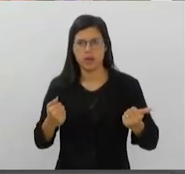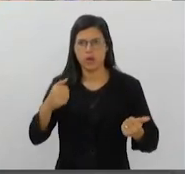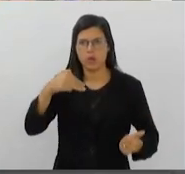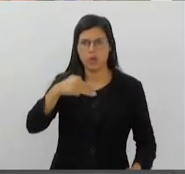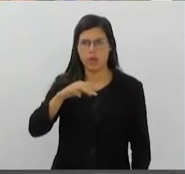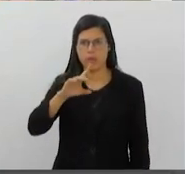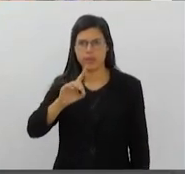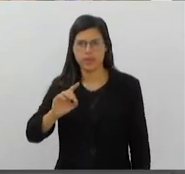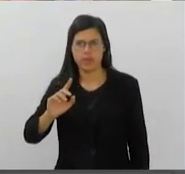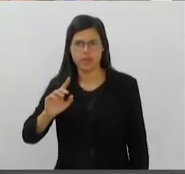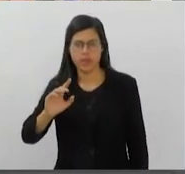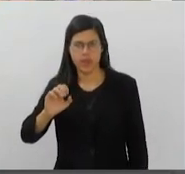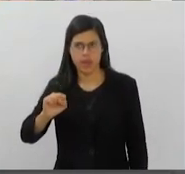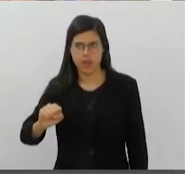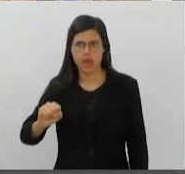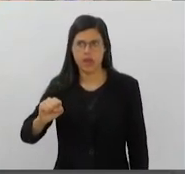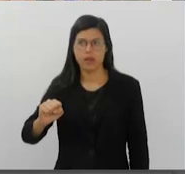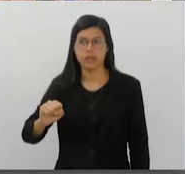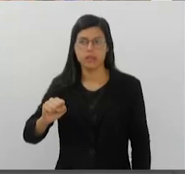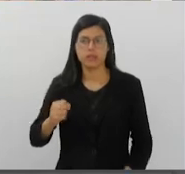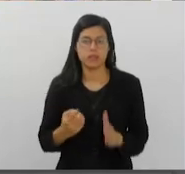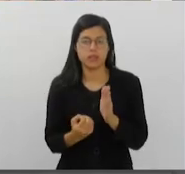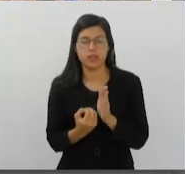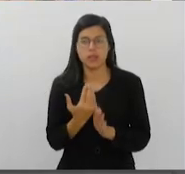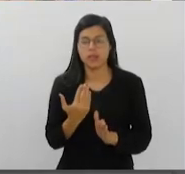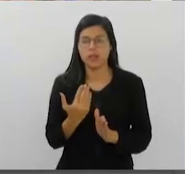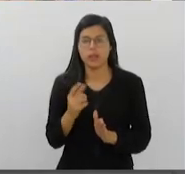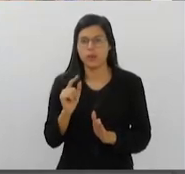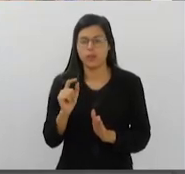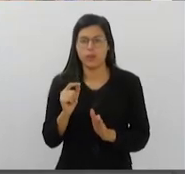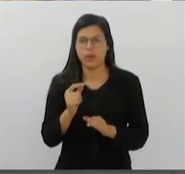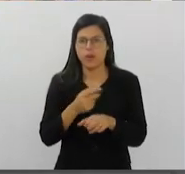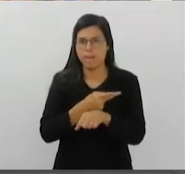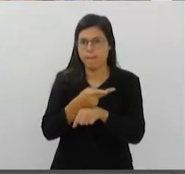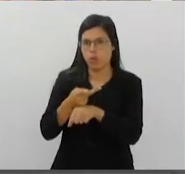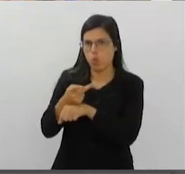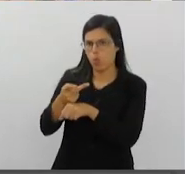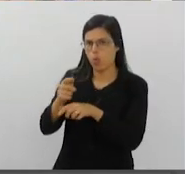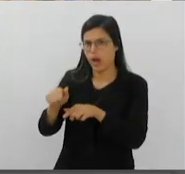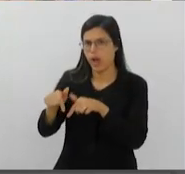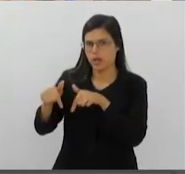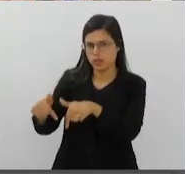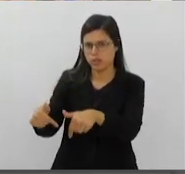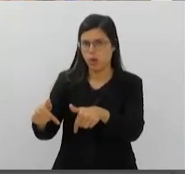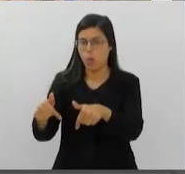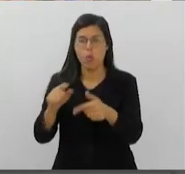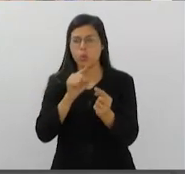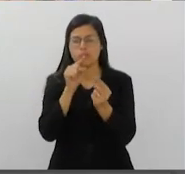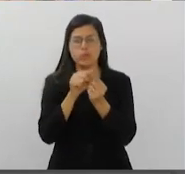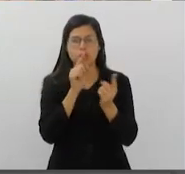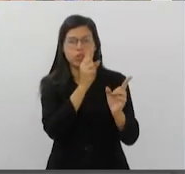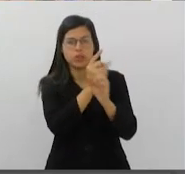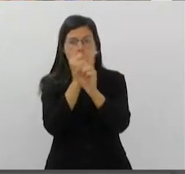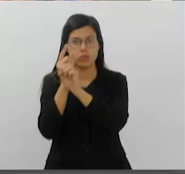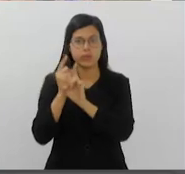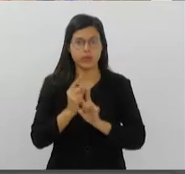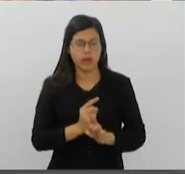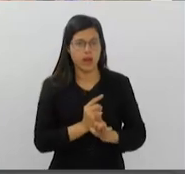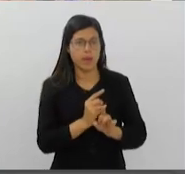MDS, a Ação da Cidadania cria o projeto Busca Ativa, né, que tem como objetivo identificar e encaminhar